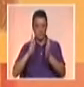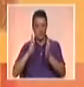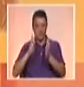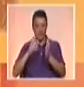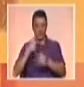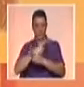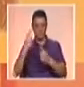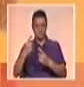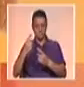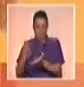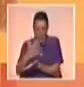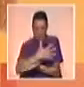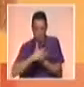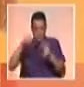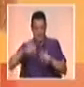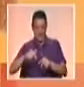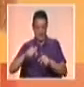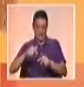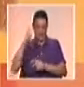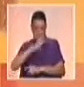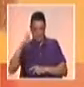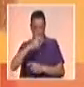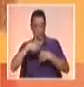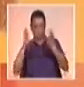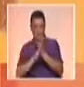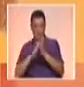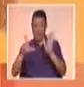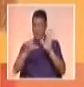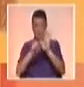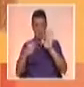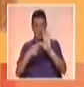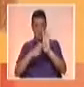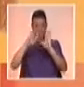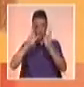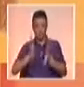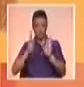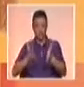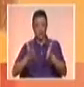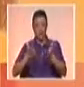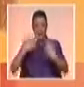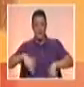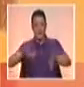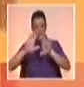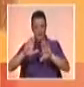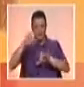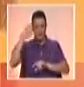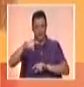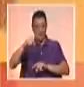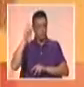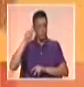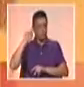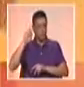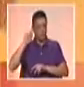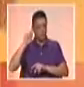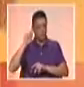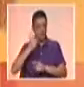manancial enorme de recursos a este nível. Portanto, está previsto no decreto-lei, não sei se as escolas todas têm, mas pelo menos que tenham o fundamental em